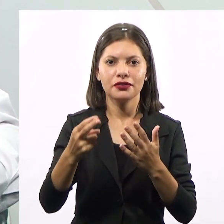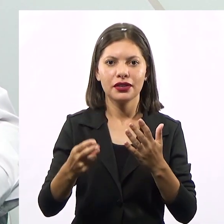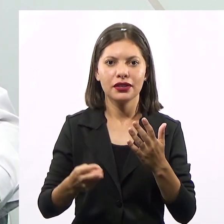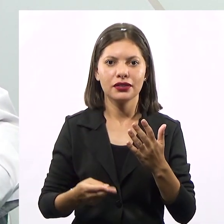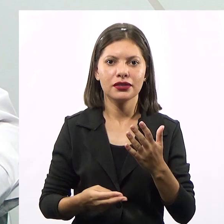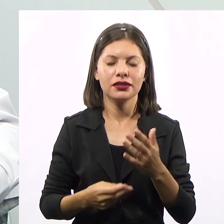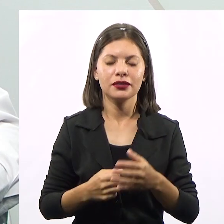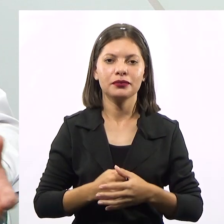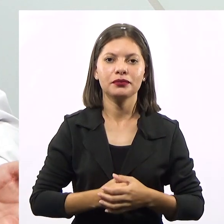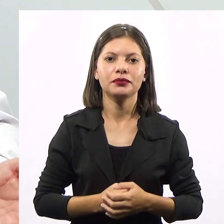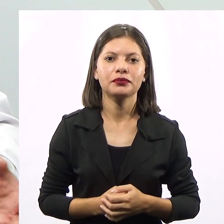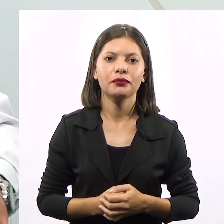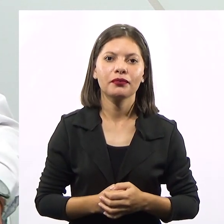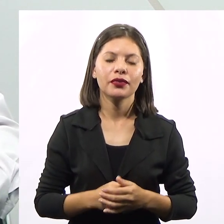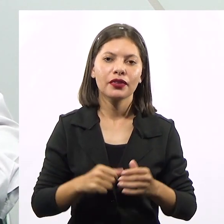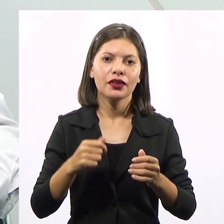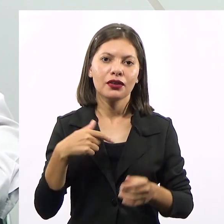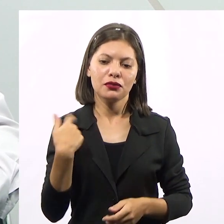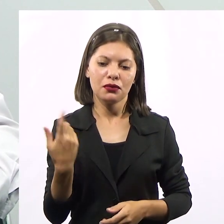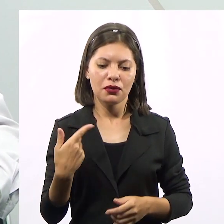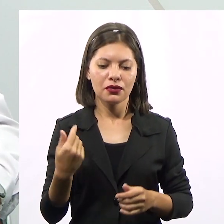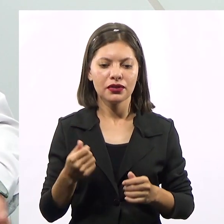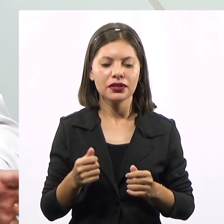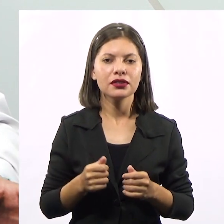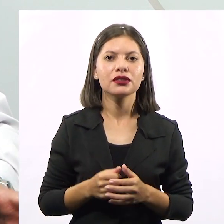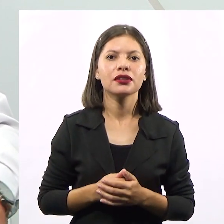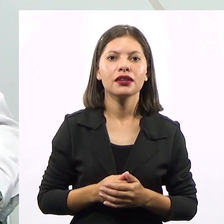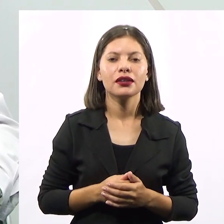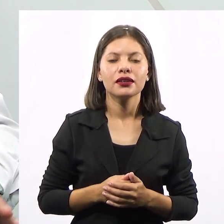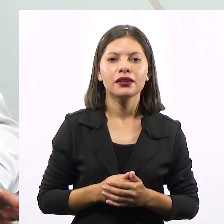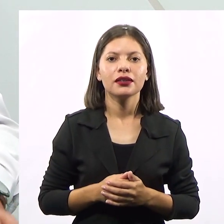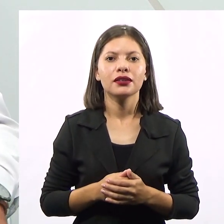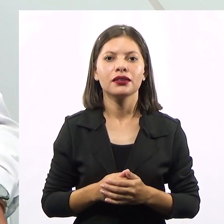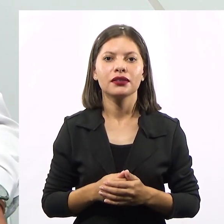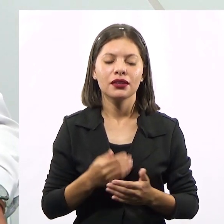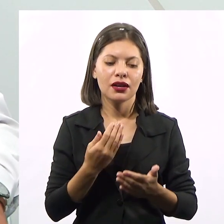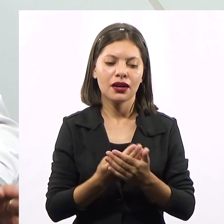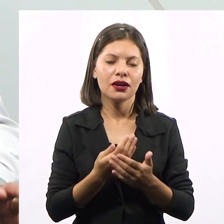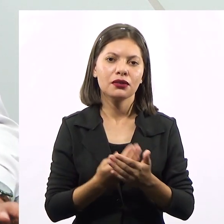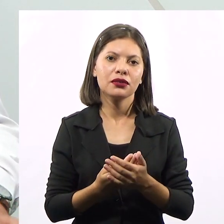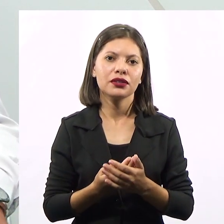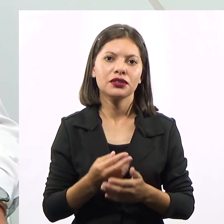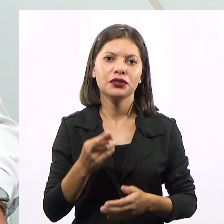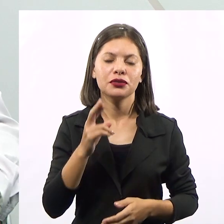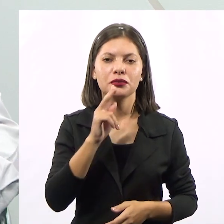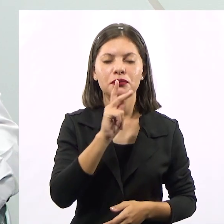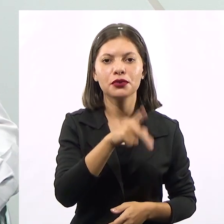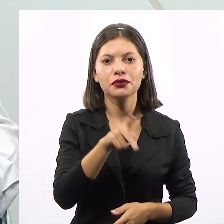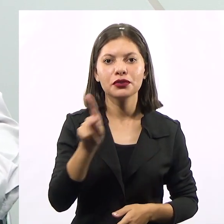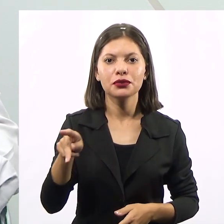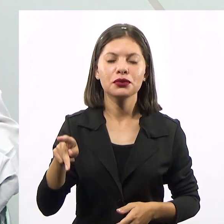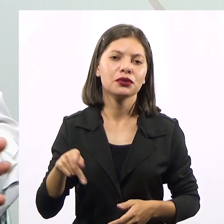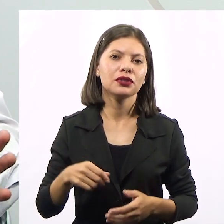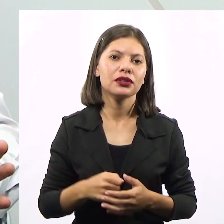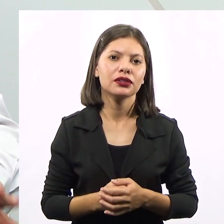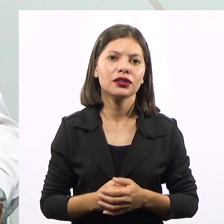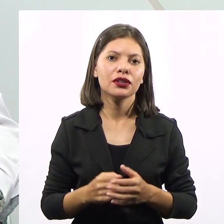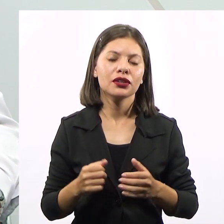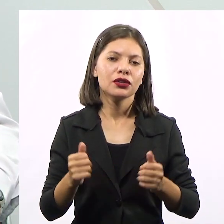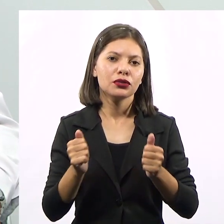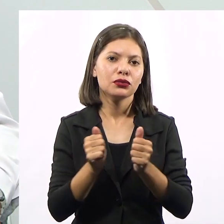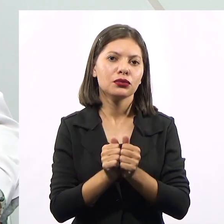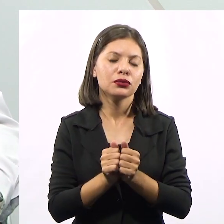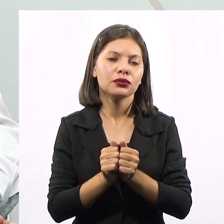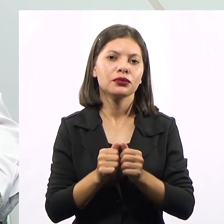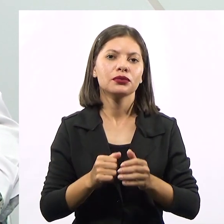as diferenças. E aí nós vamos ainda tratar muito disso, com certeza, né, com as aulas da professora Rosa, professora Cleonete e toda a nossa